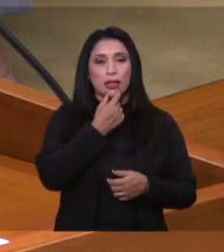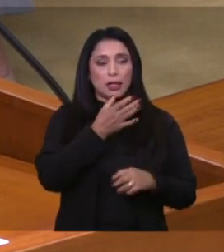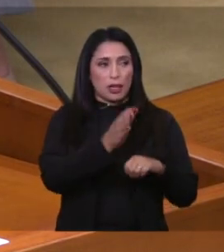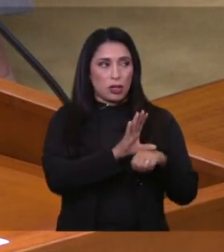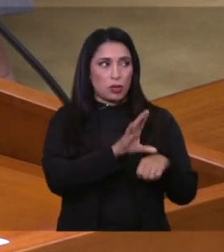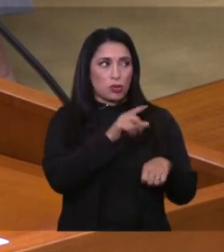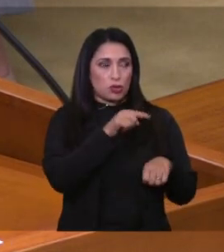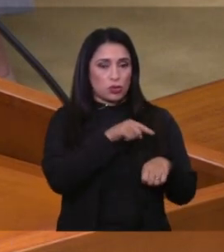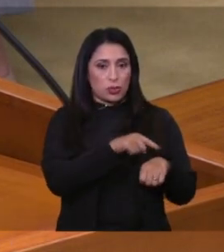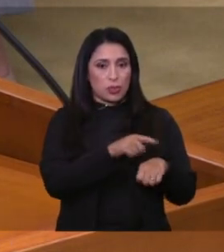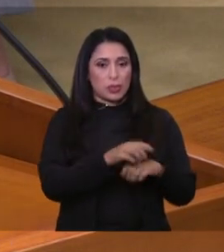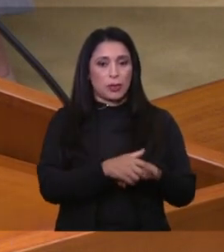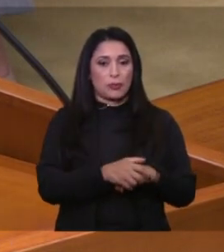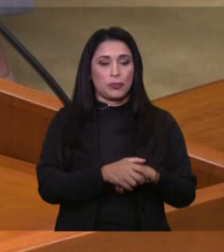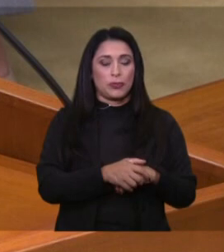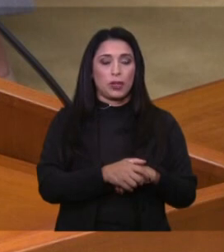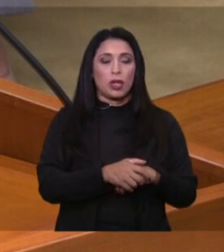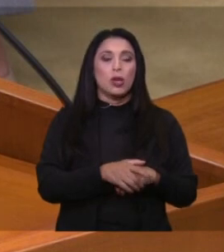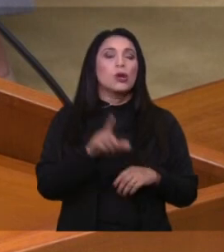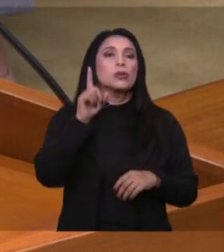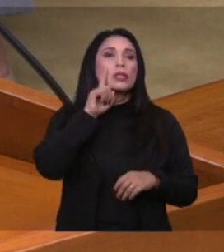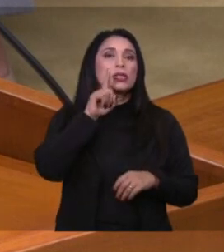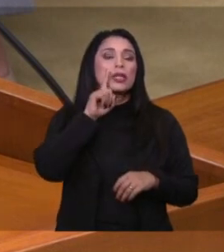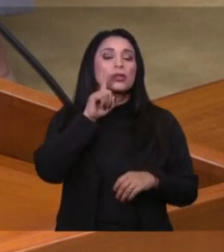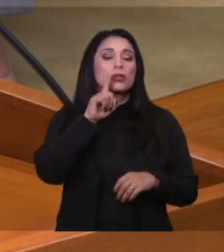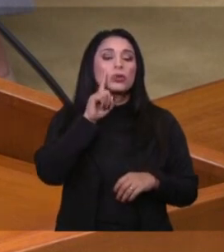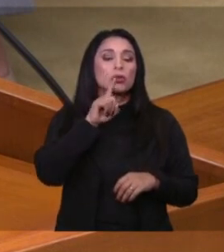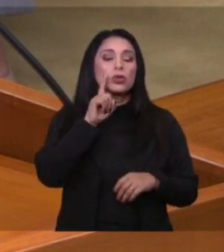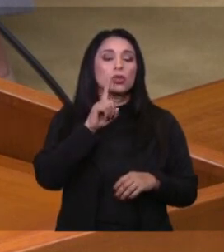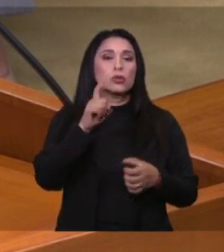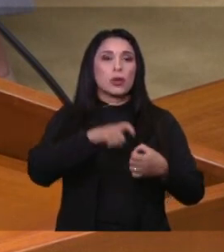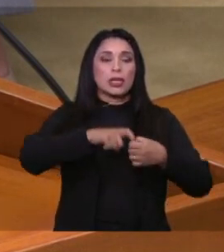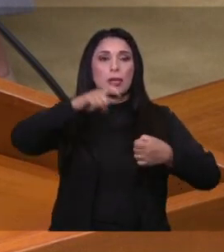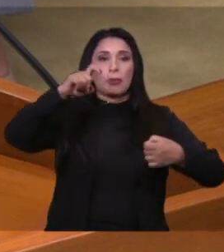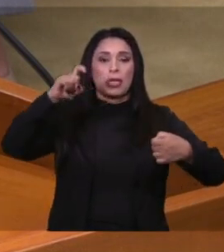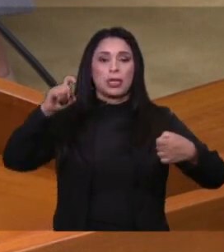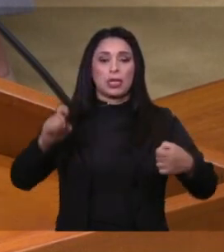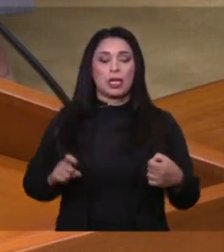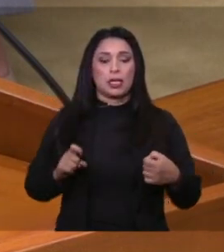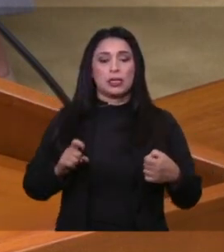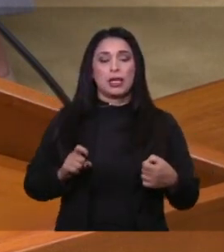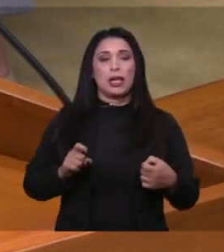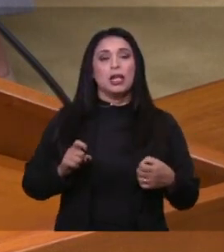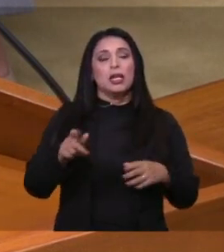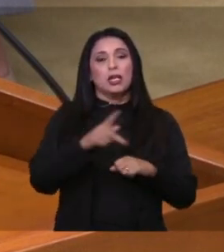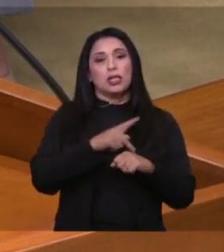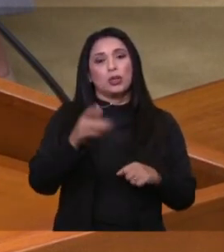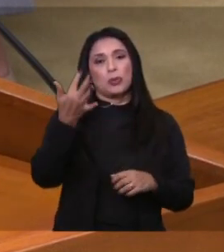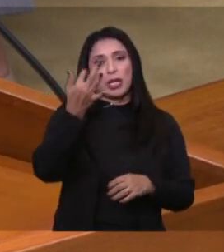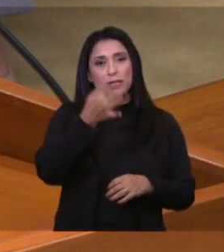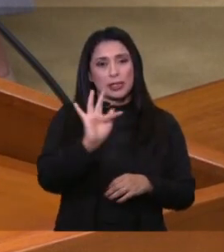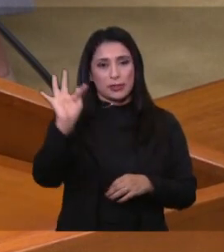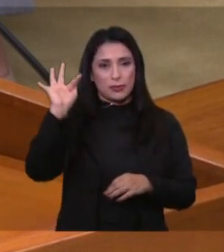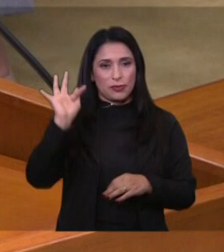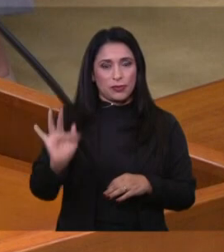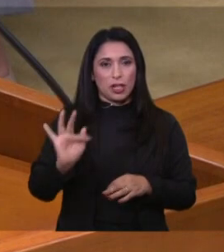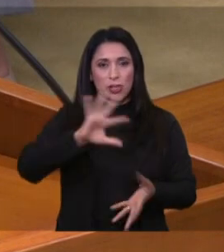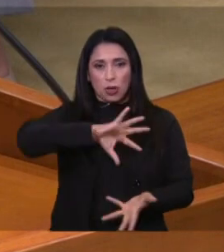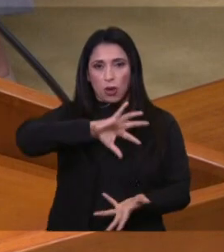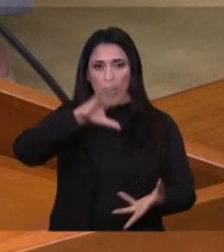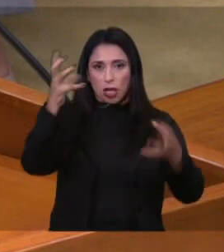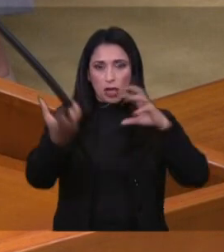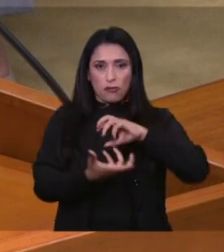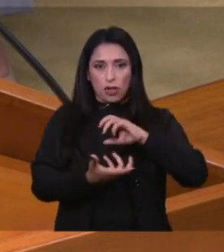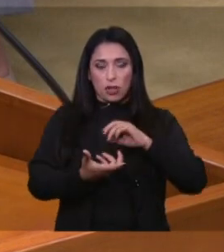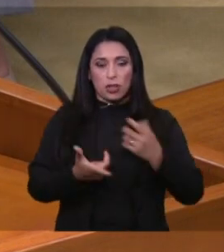Magna, os Estados Unidos com a Declaração de Independência e a França com a sua Revolução.